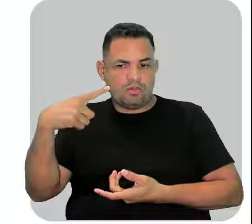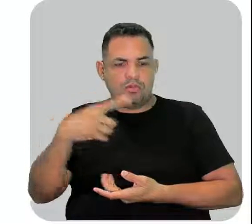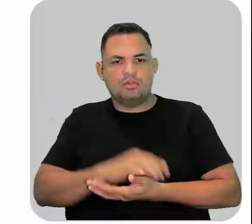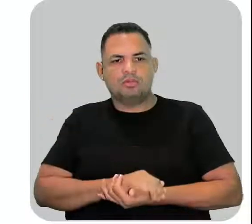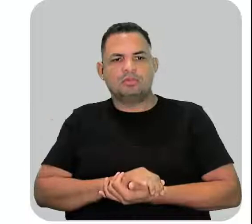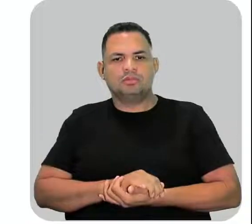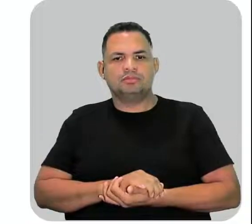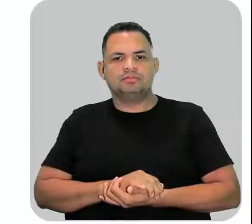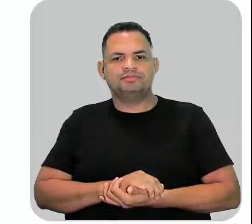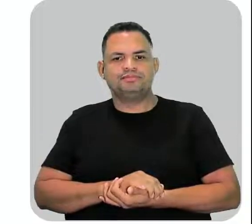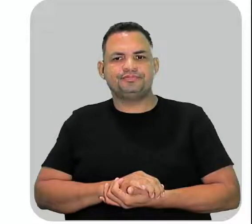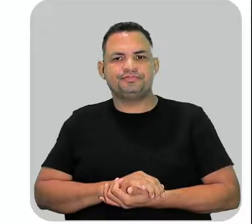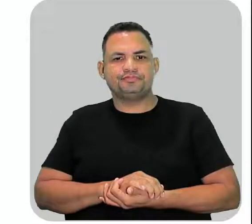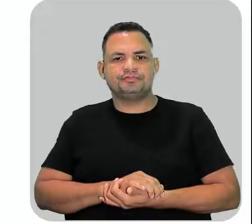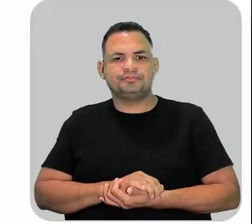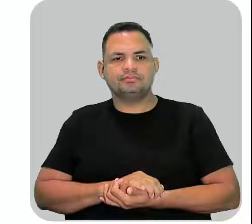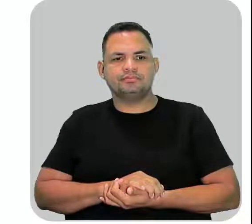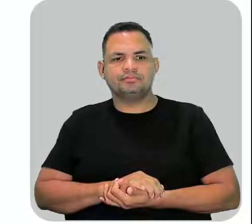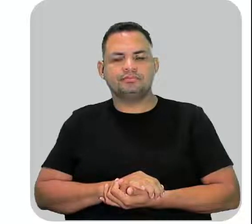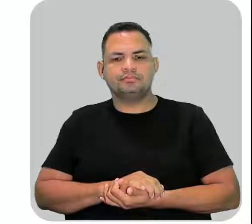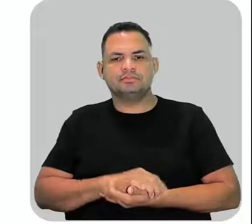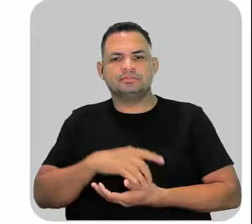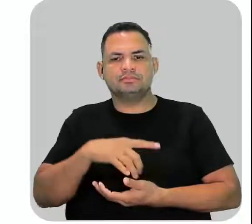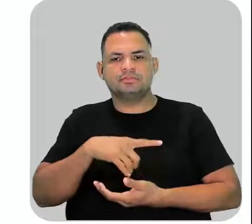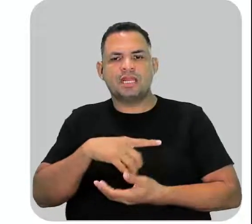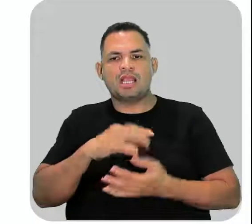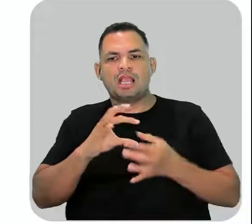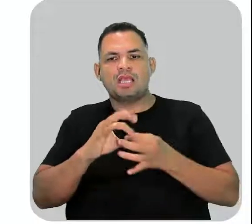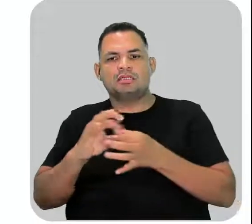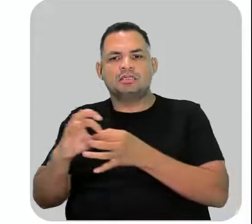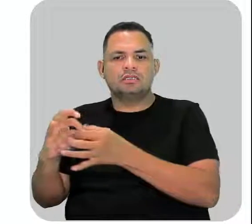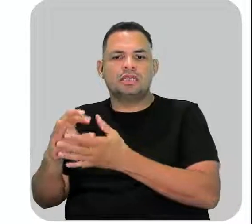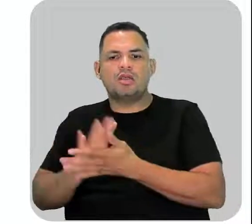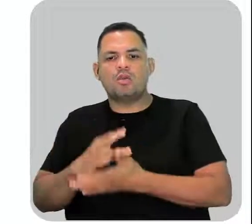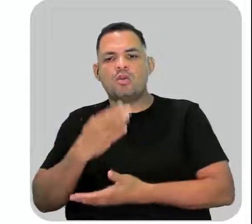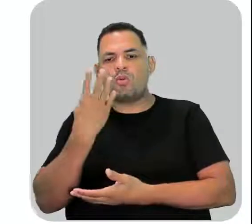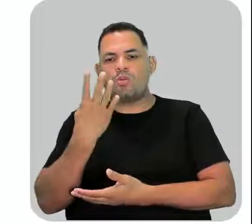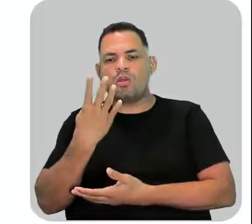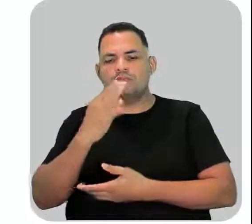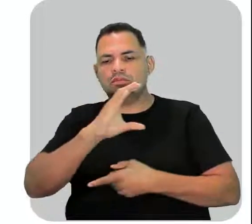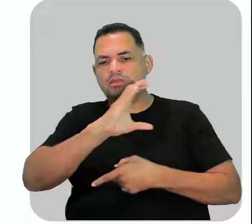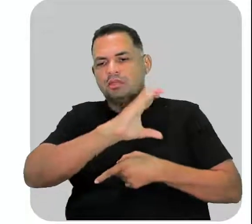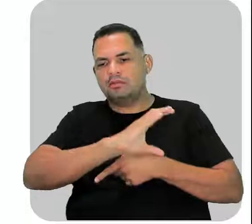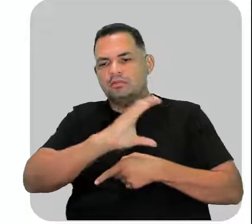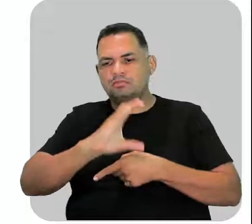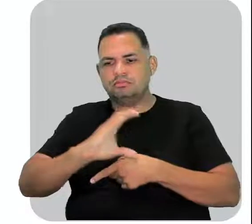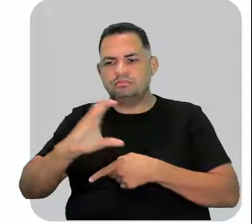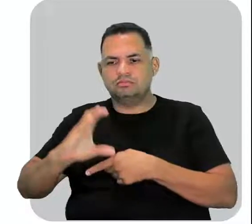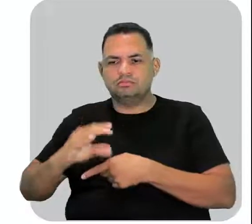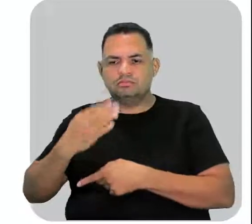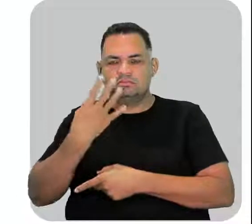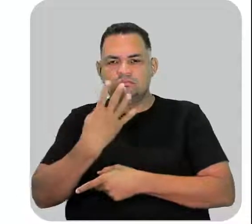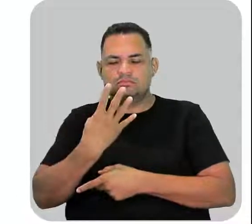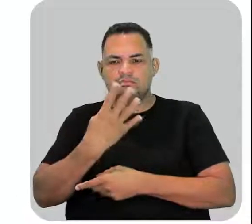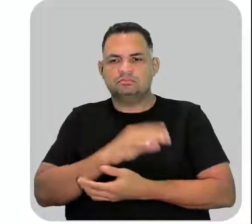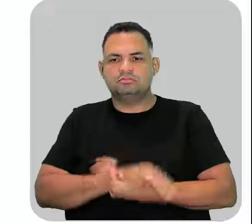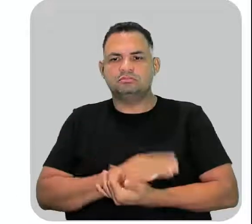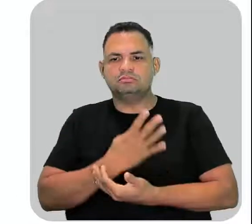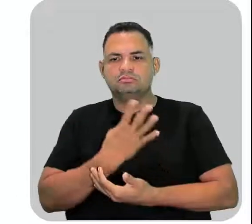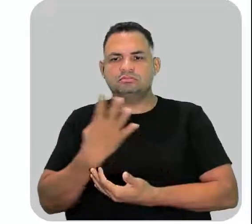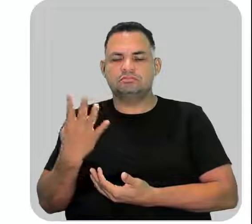temos? But é uma cadeia com 4 carbonos. Então, vai ter lá 1, 2, 3,